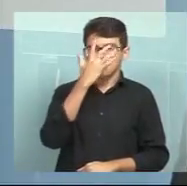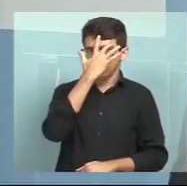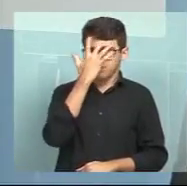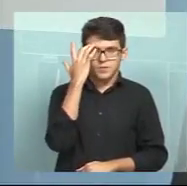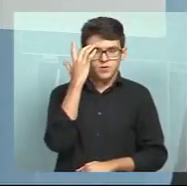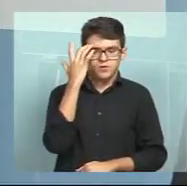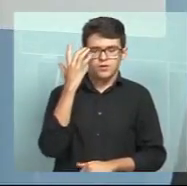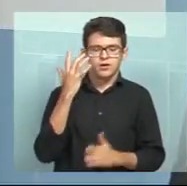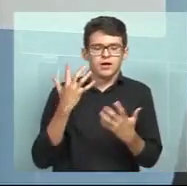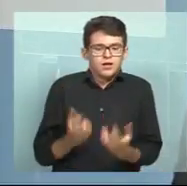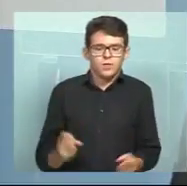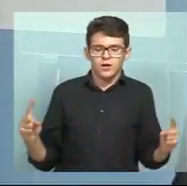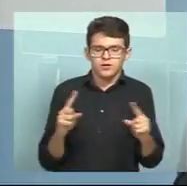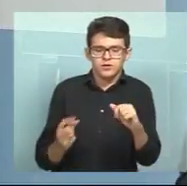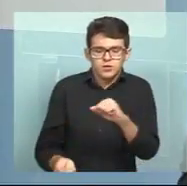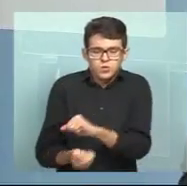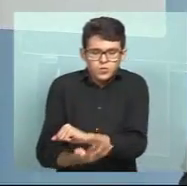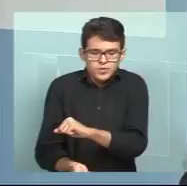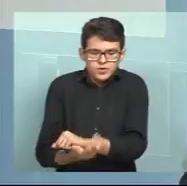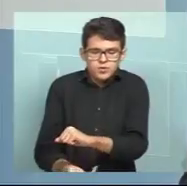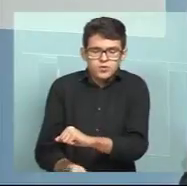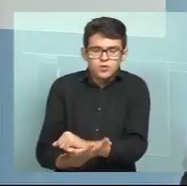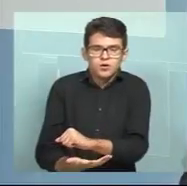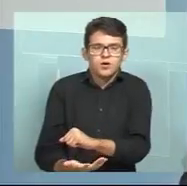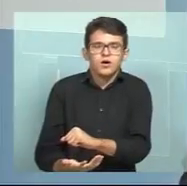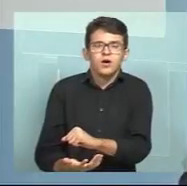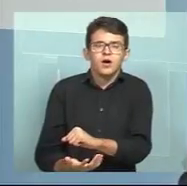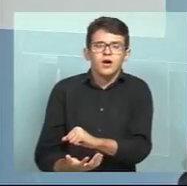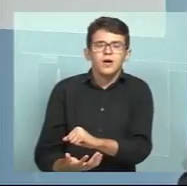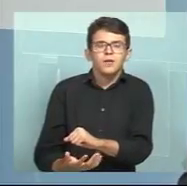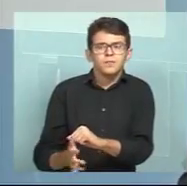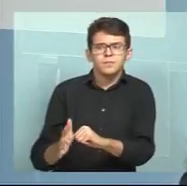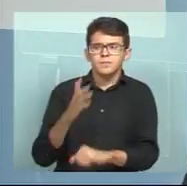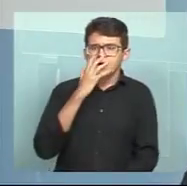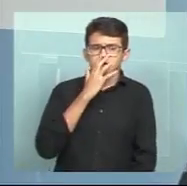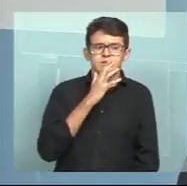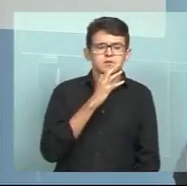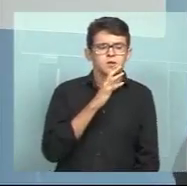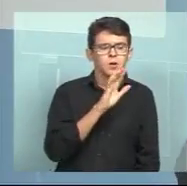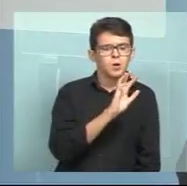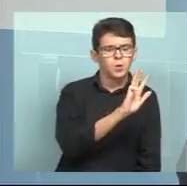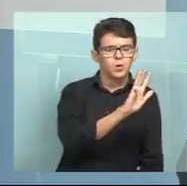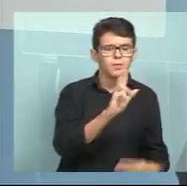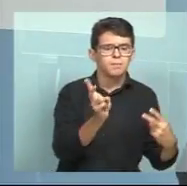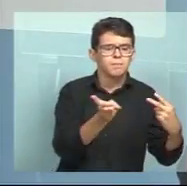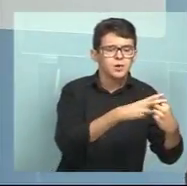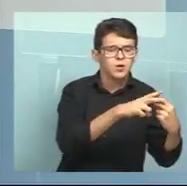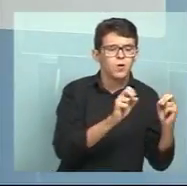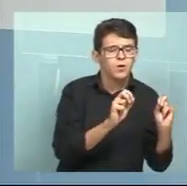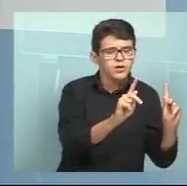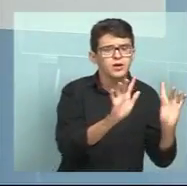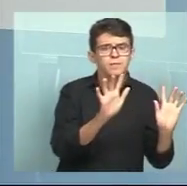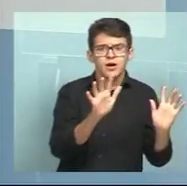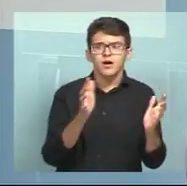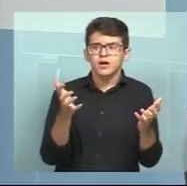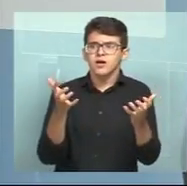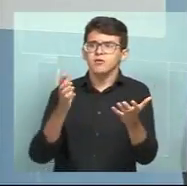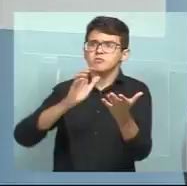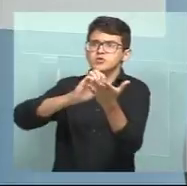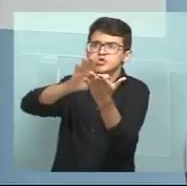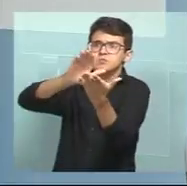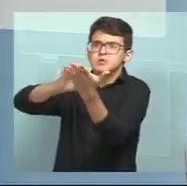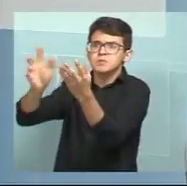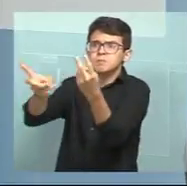só contra o PT está comemorando. O que é que eu estou querendo dizer com isso? Nós estamos revoltados